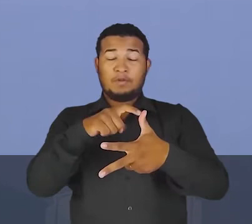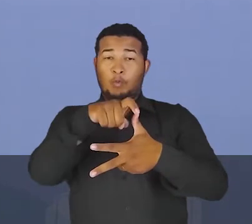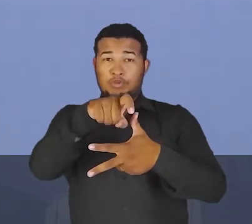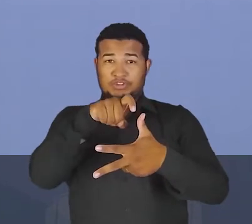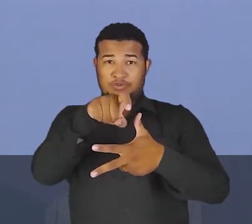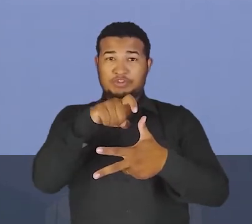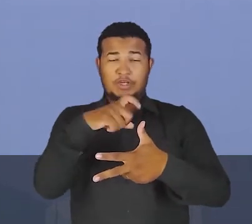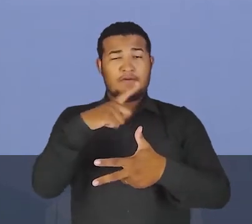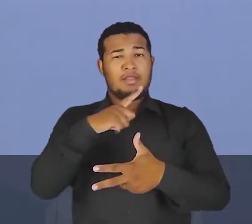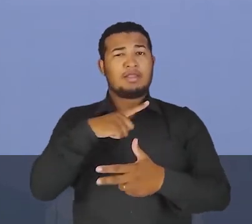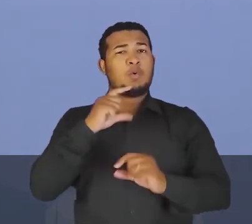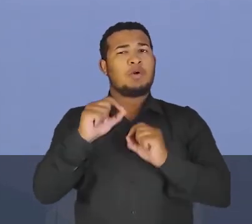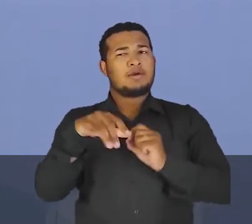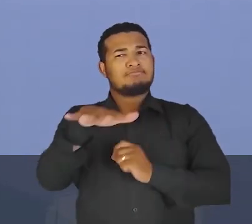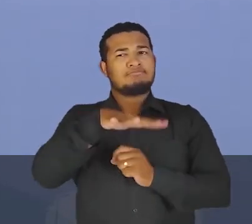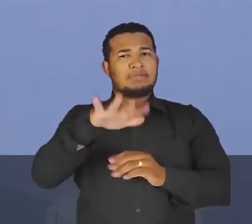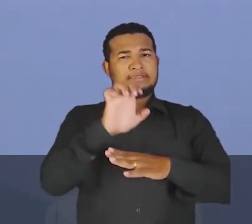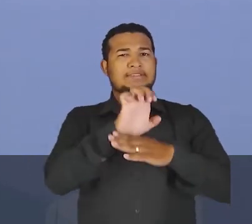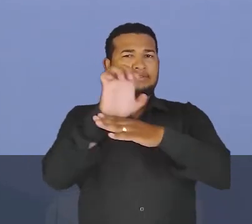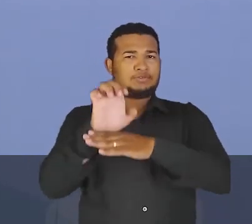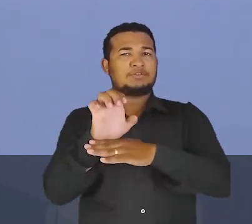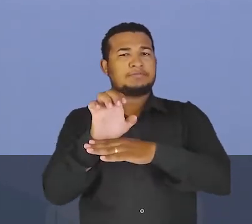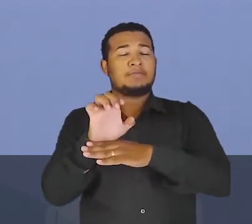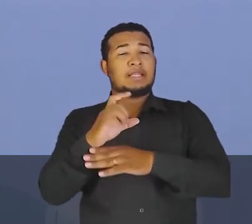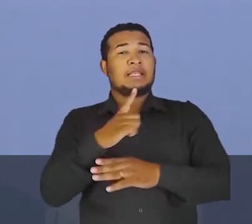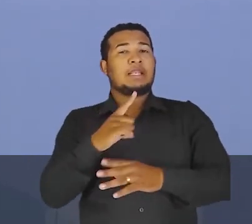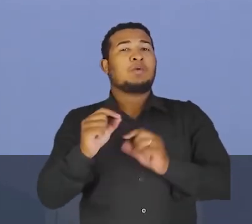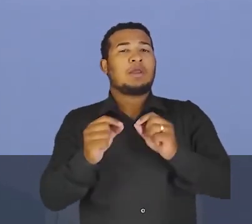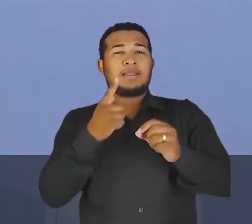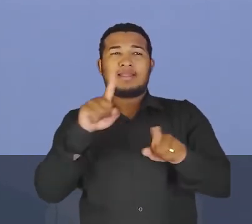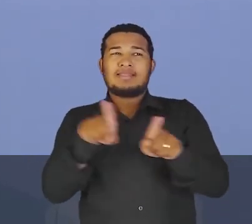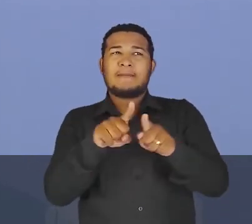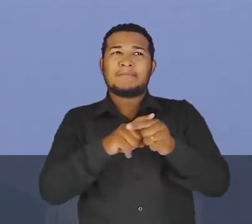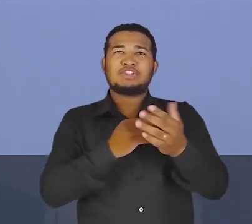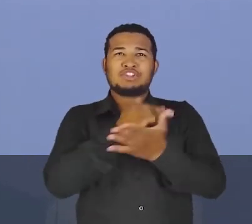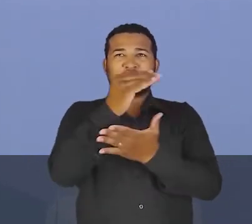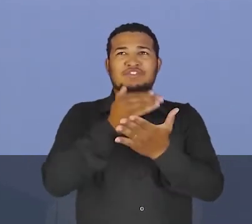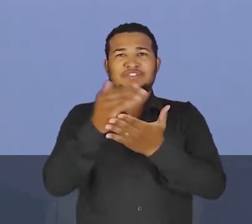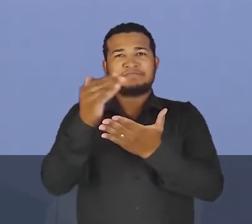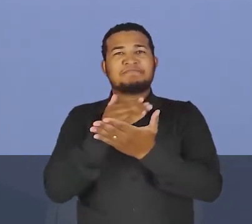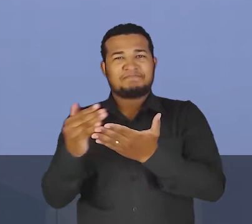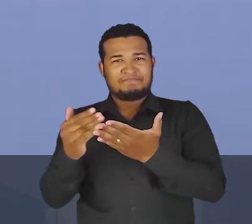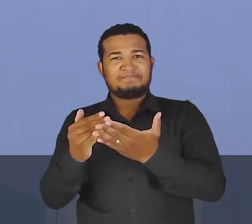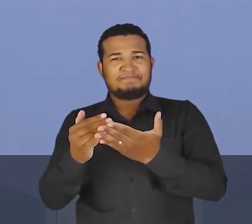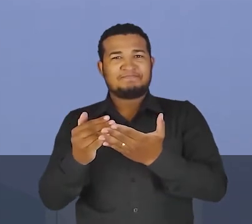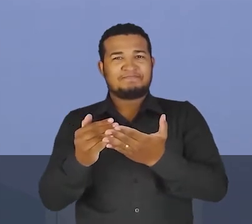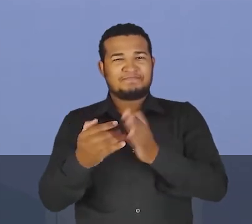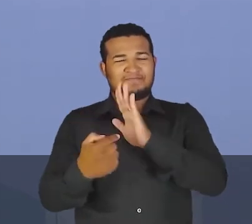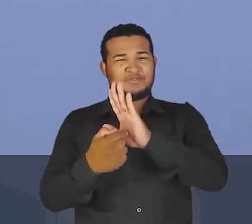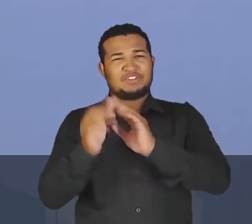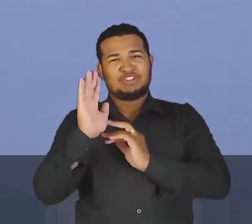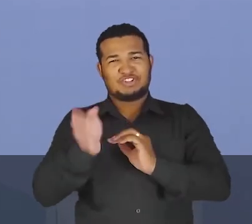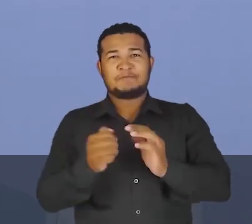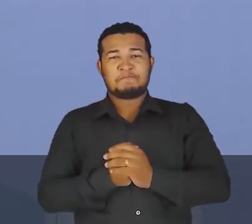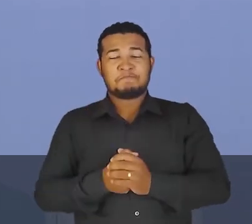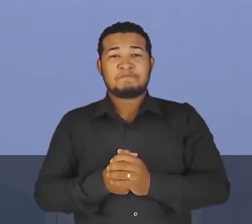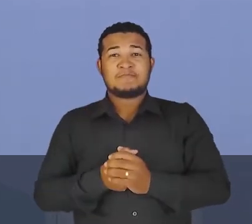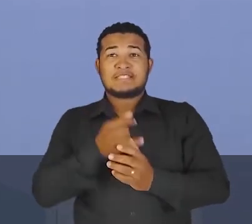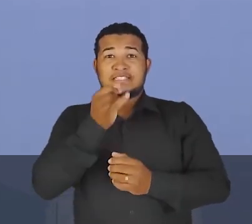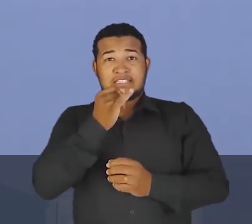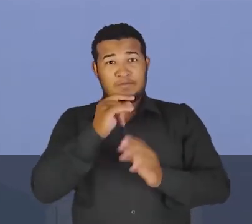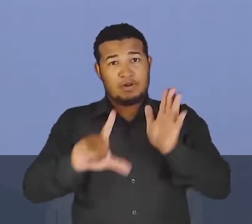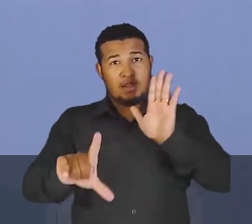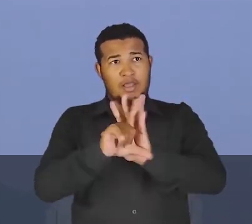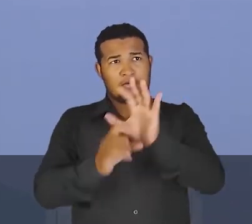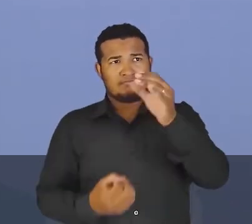dessa esfera estadual, a gente tem essa divisão que eu demonstrei para vocês. Então, aí, como que cria uma lei no